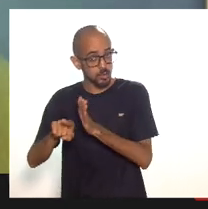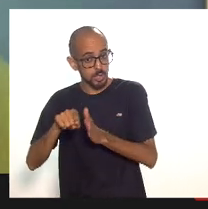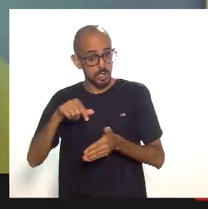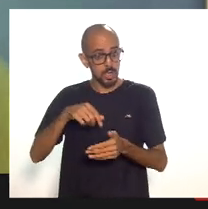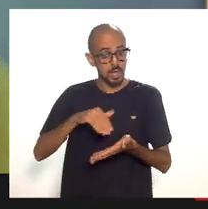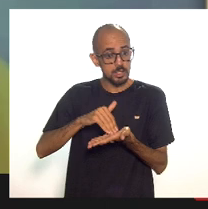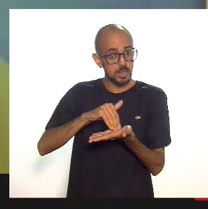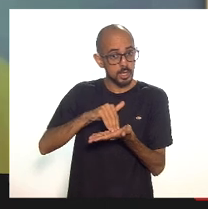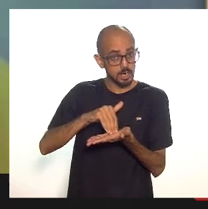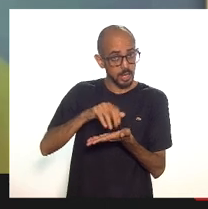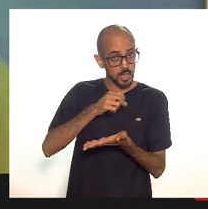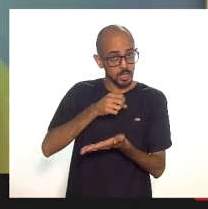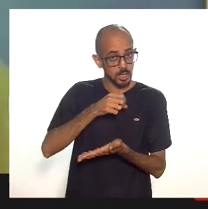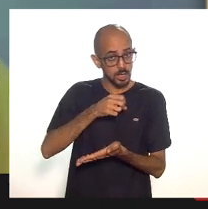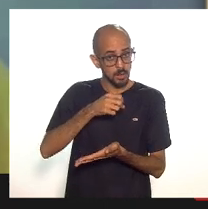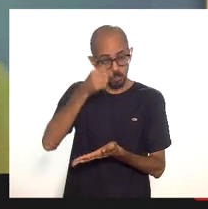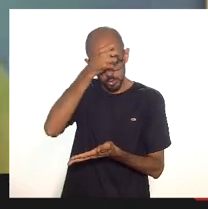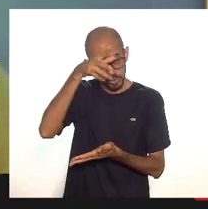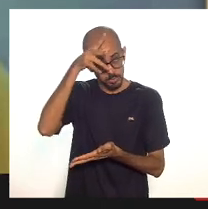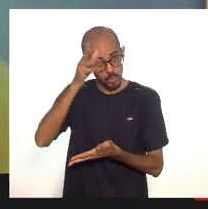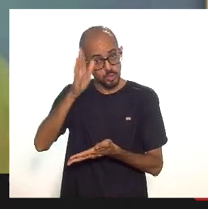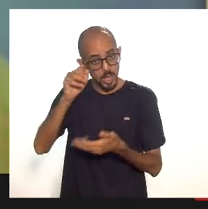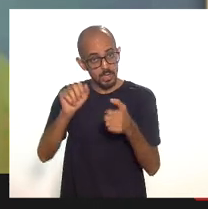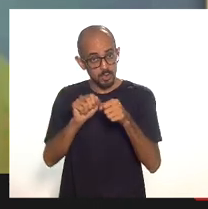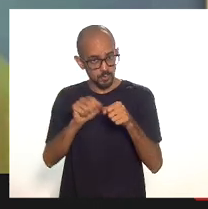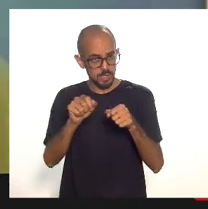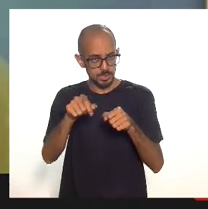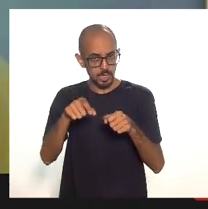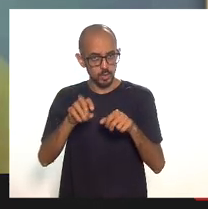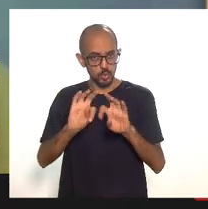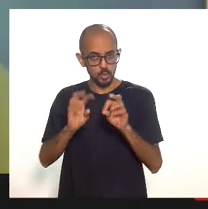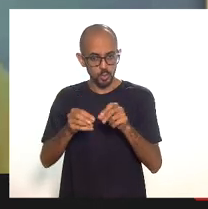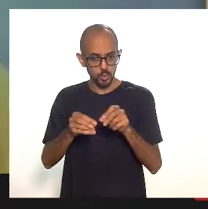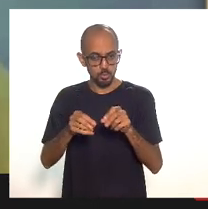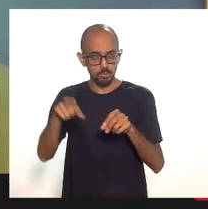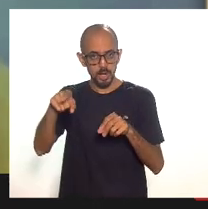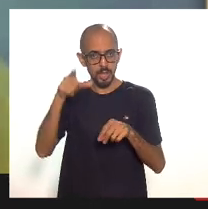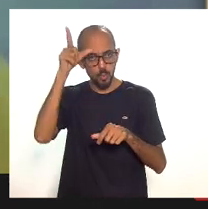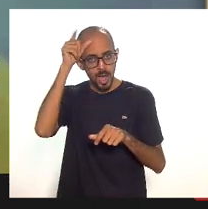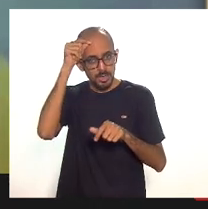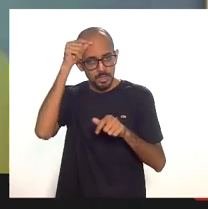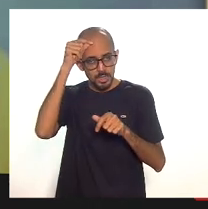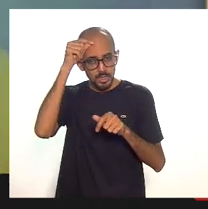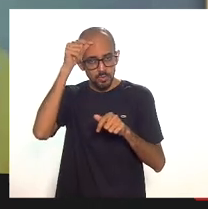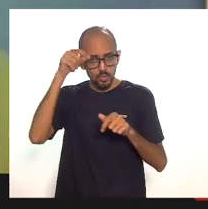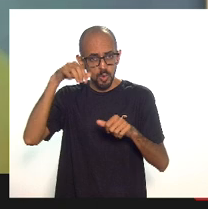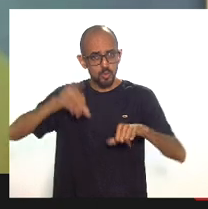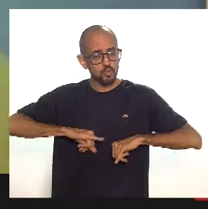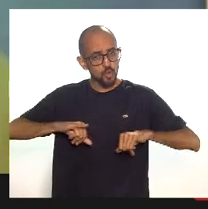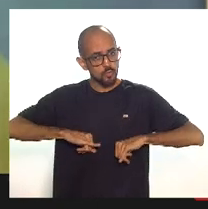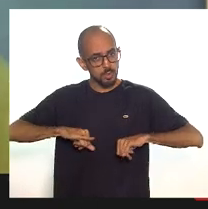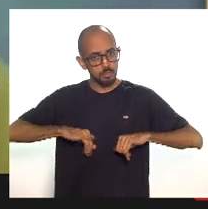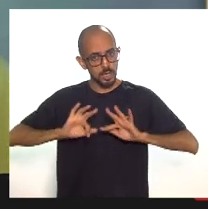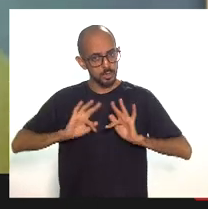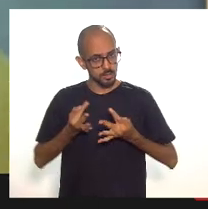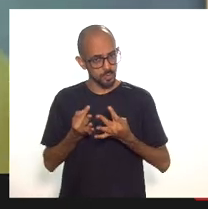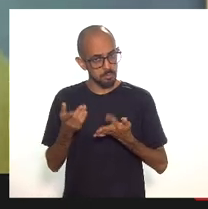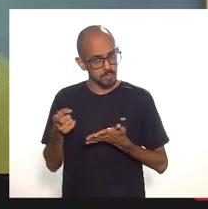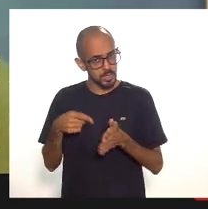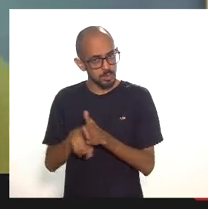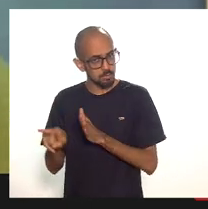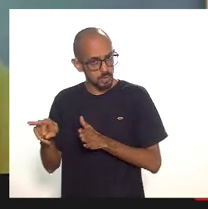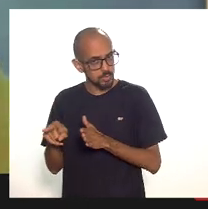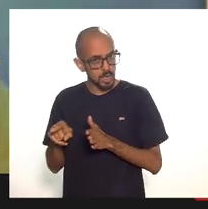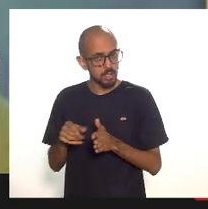está cumprindo o disposto nesta lei para aliviar a dor dos parentes desses pacientes? Era isso,